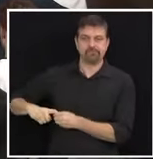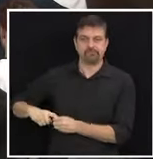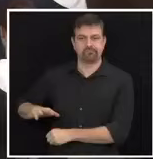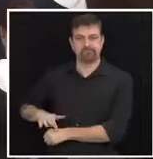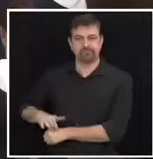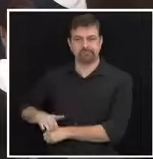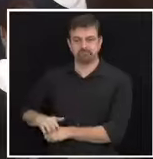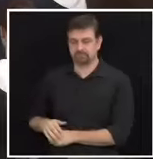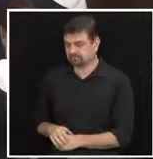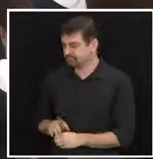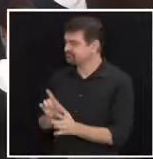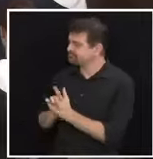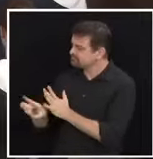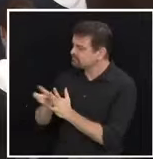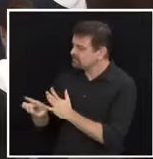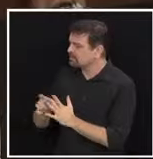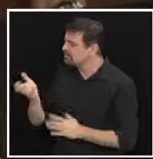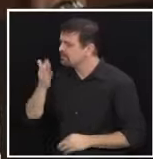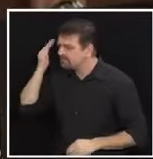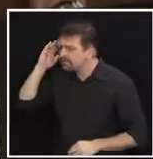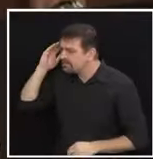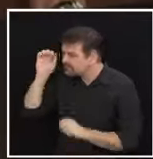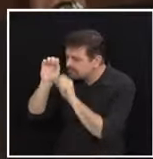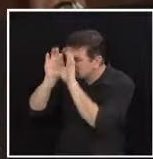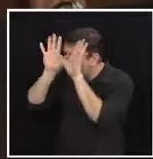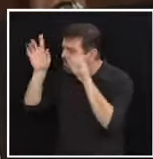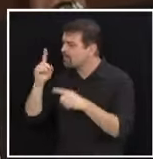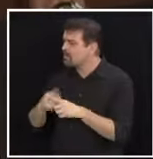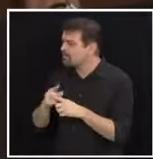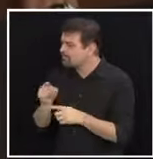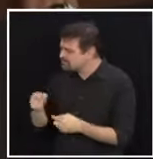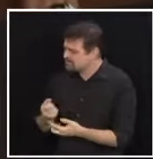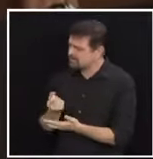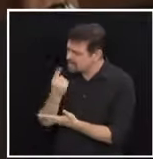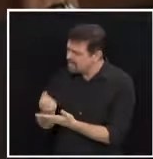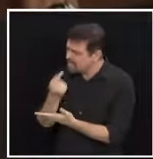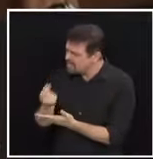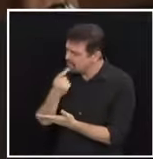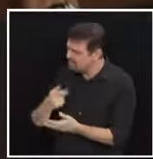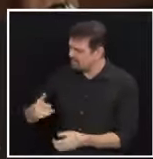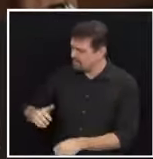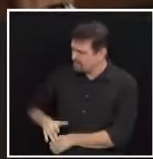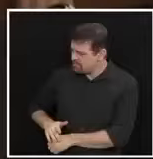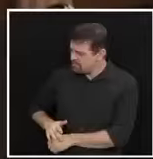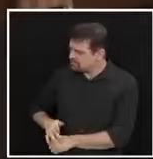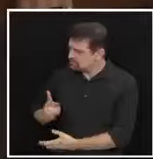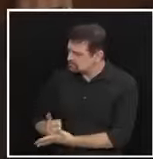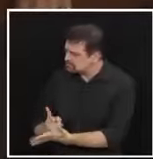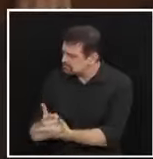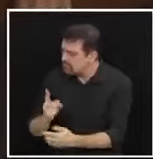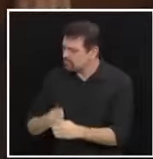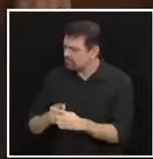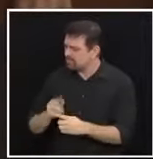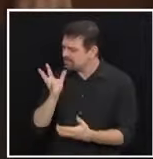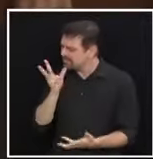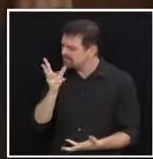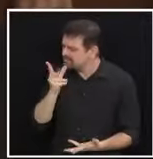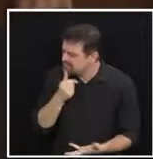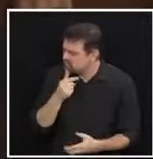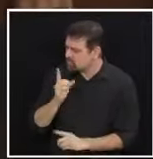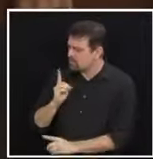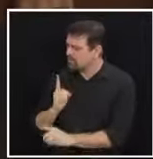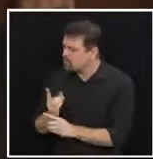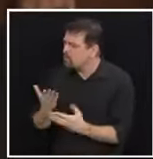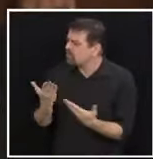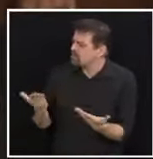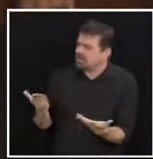te interromper, mas só para não perder o fio da meada, por que não responde? Foi por causa da demora de detectar que você tinha